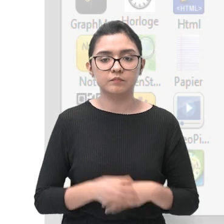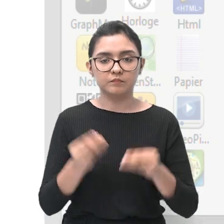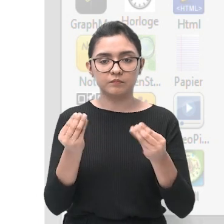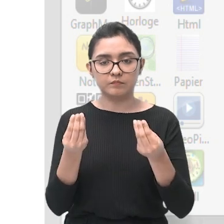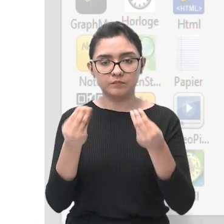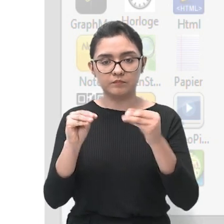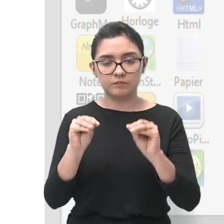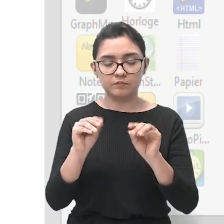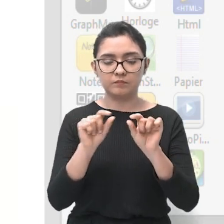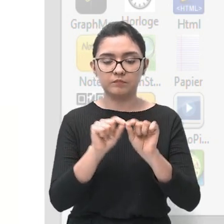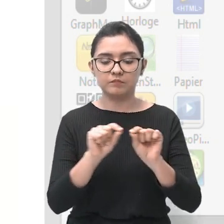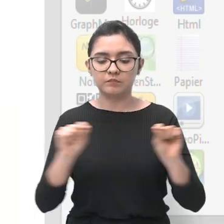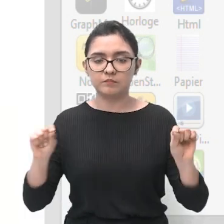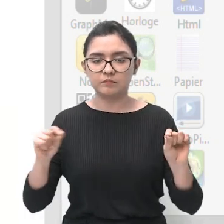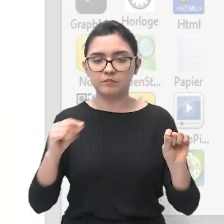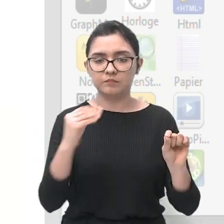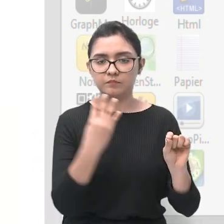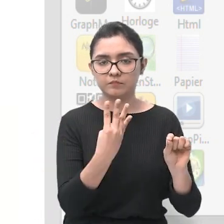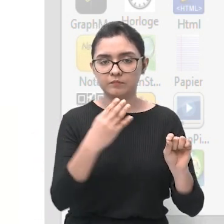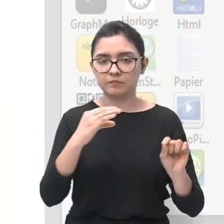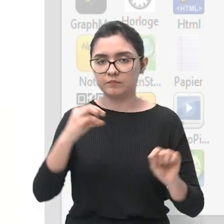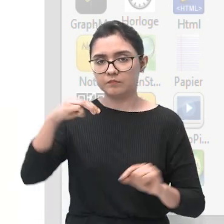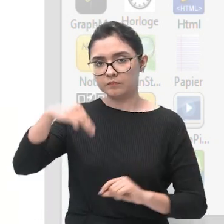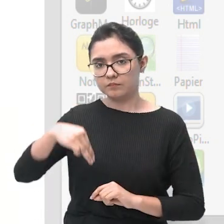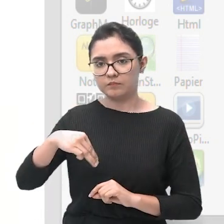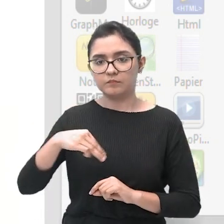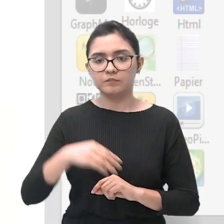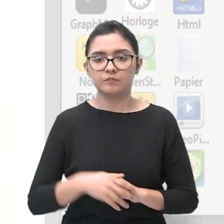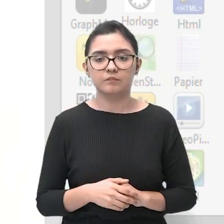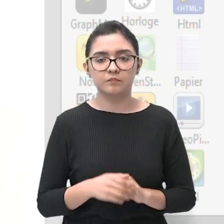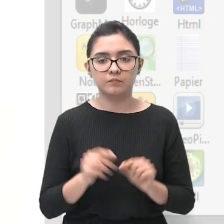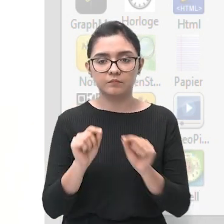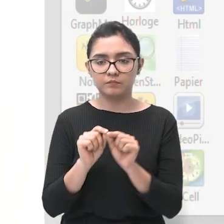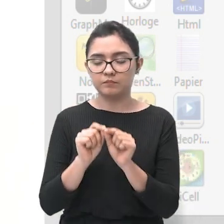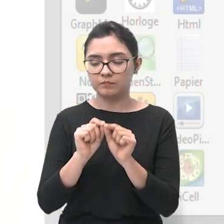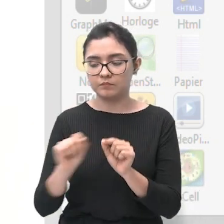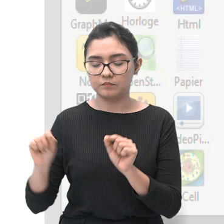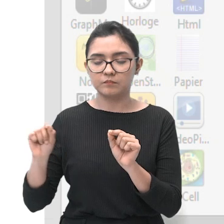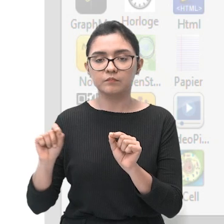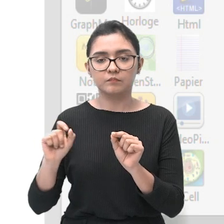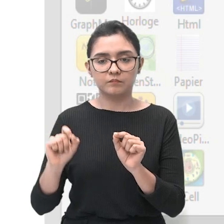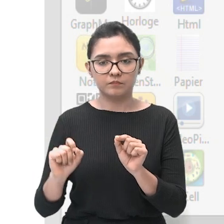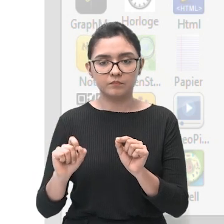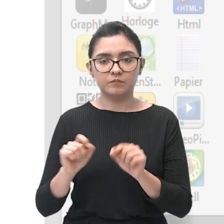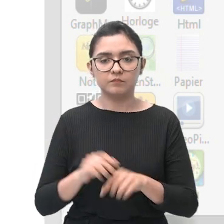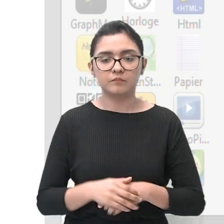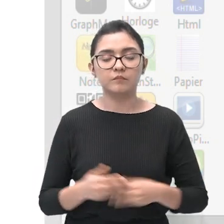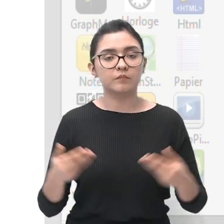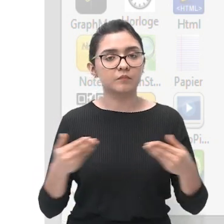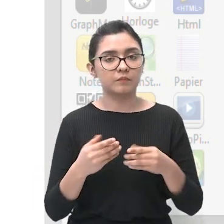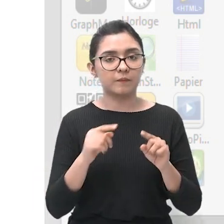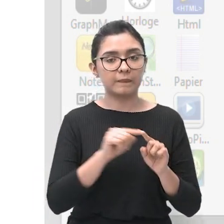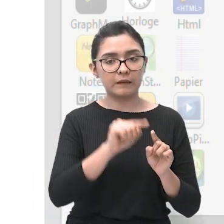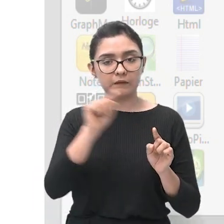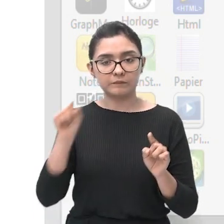centímetros. Vamos trazer ele aqui para outra ponta. Ó. Vamos fazer o arco aqui,